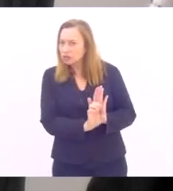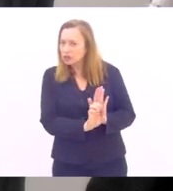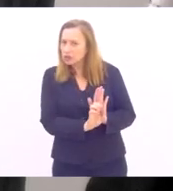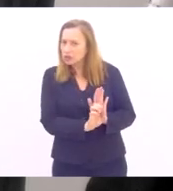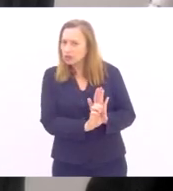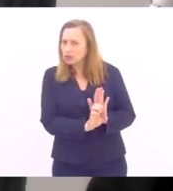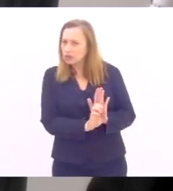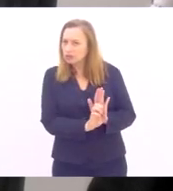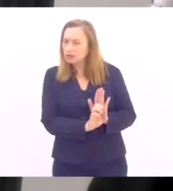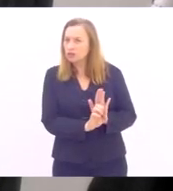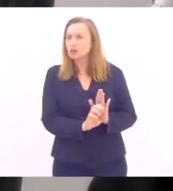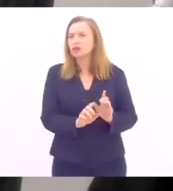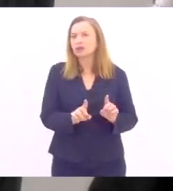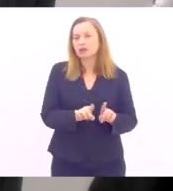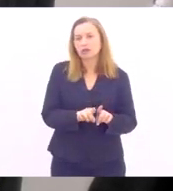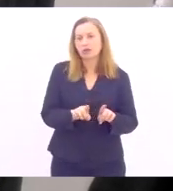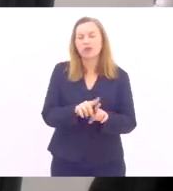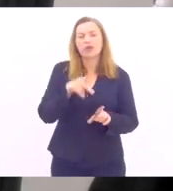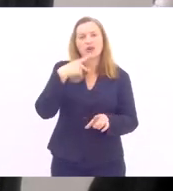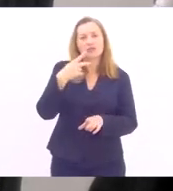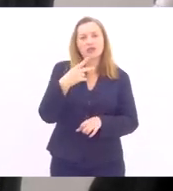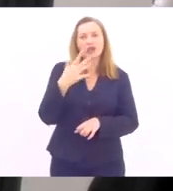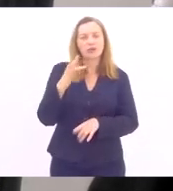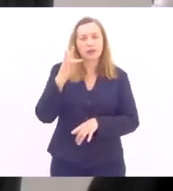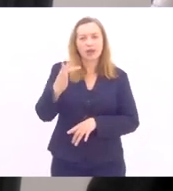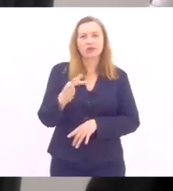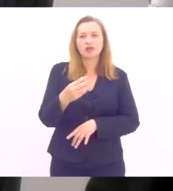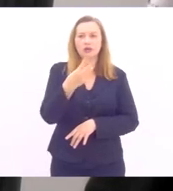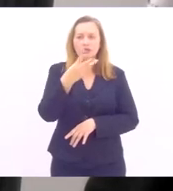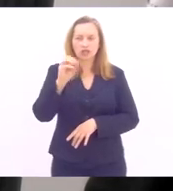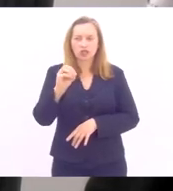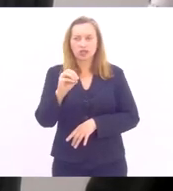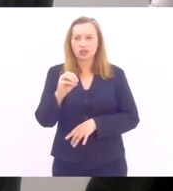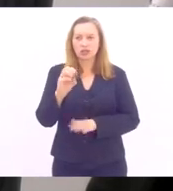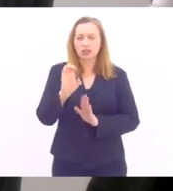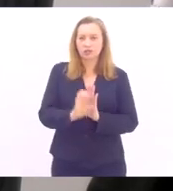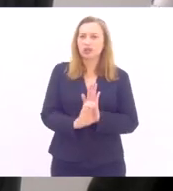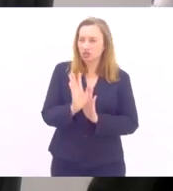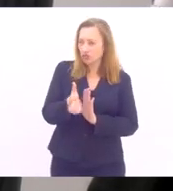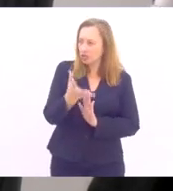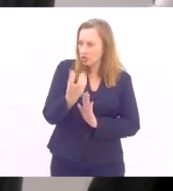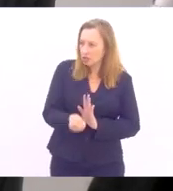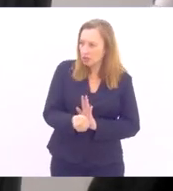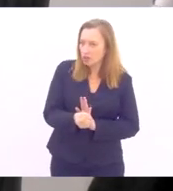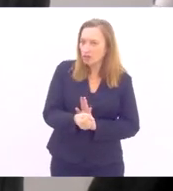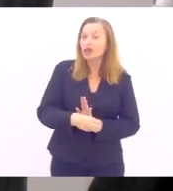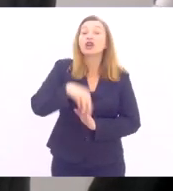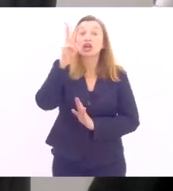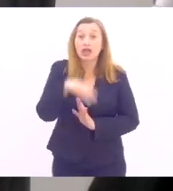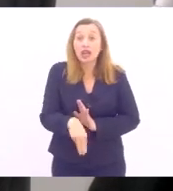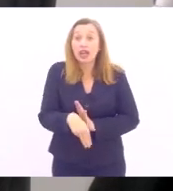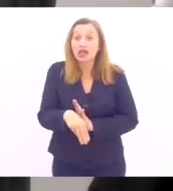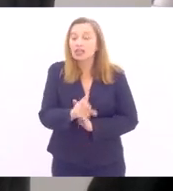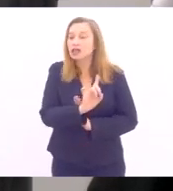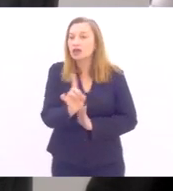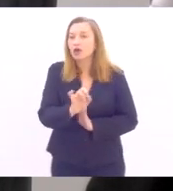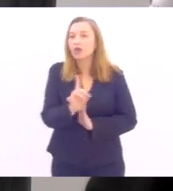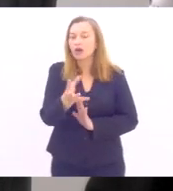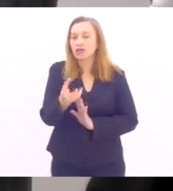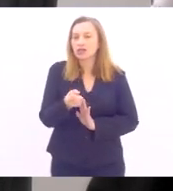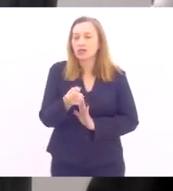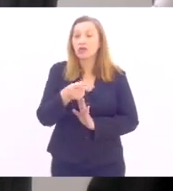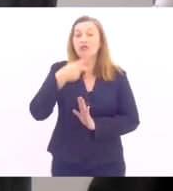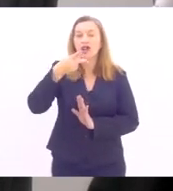e um comentário prévio sobre essas 30 emendas. As pessoas receberam isso? Quem não recebeu, por favor,